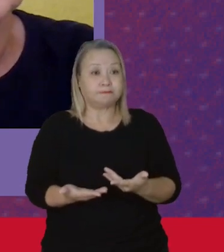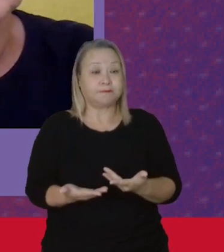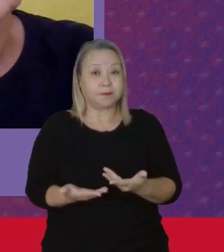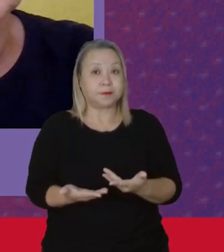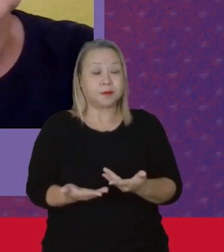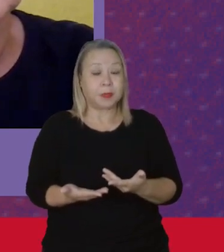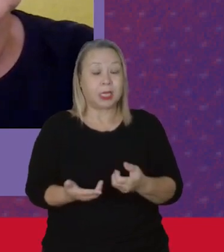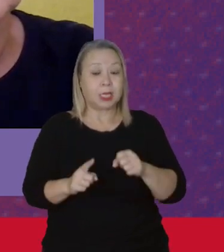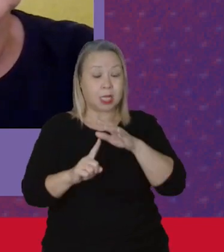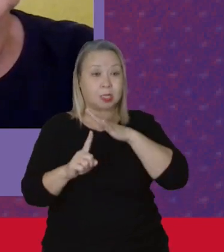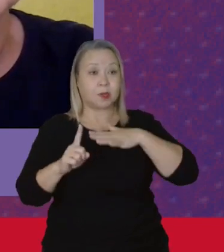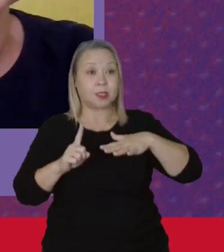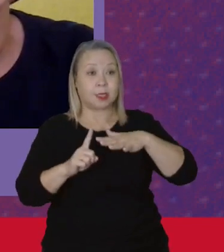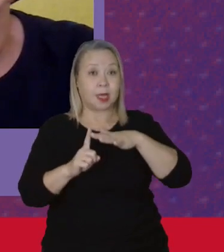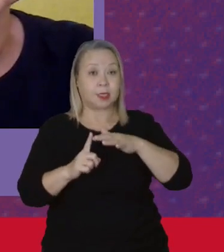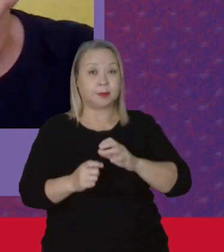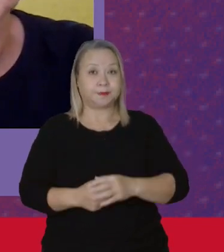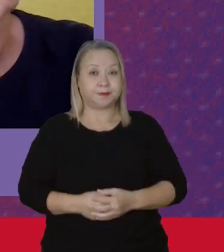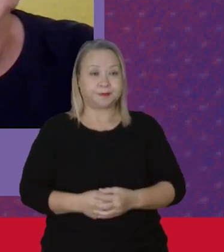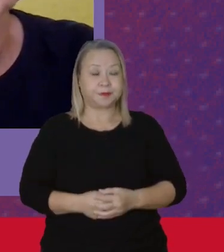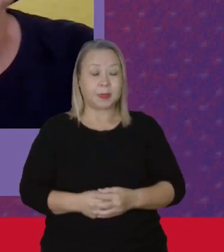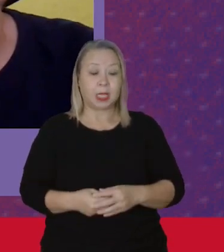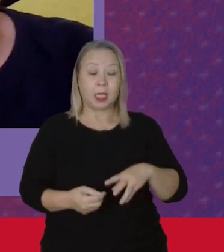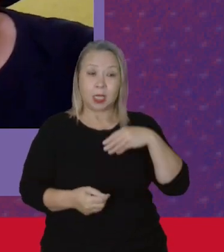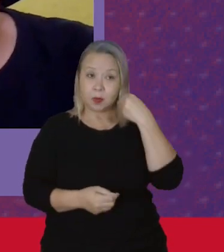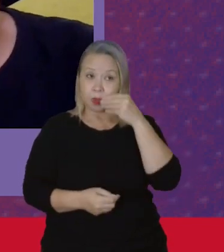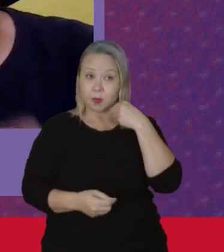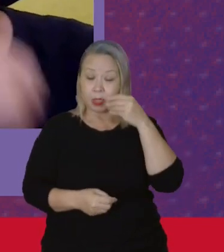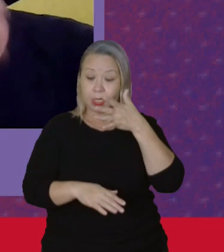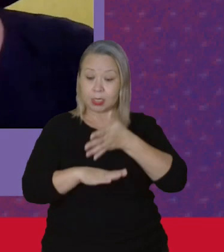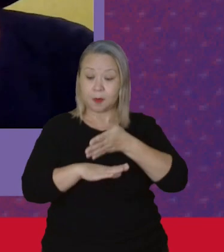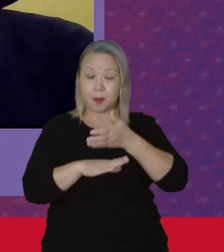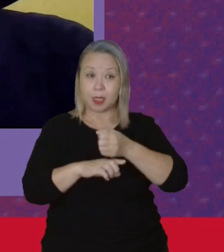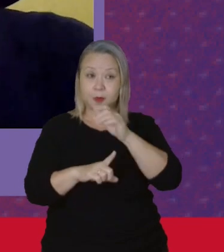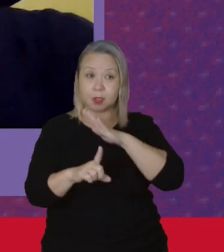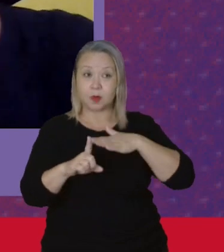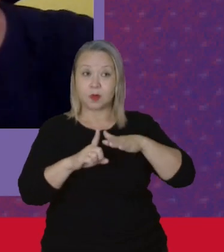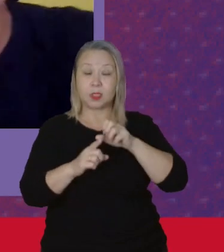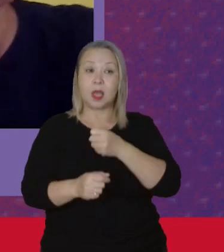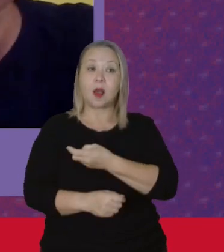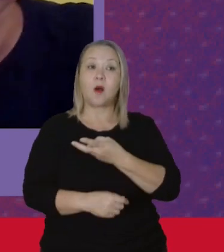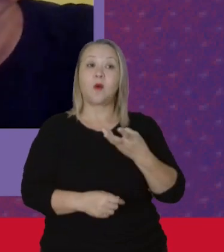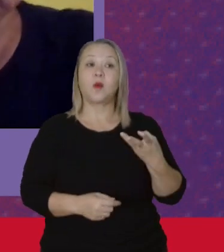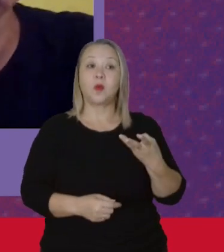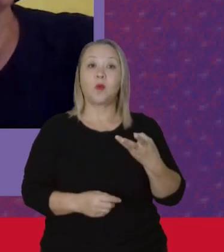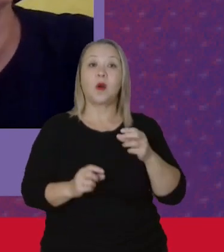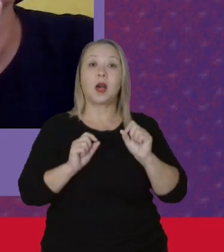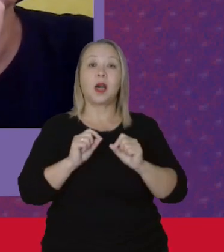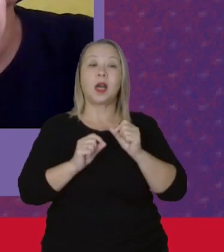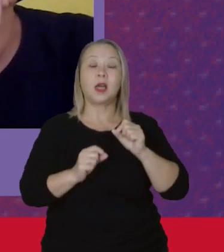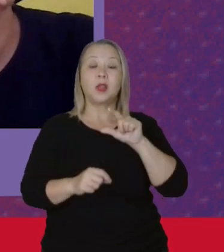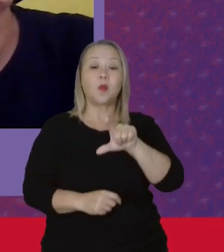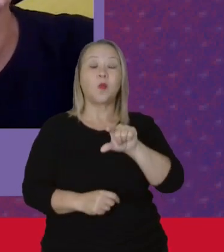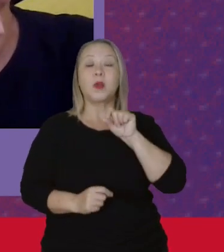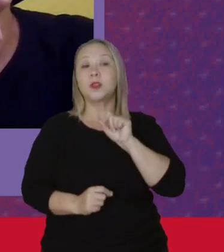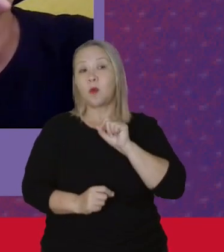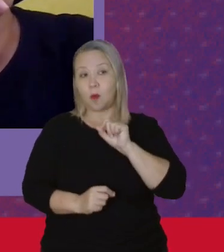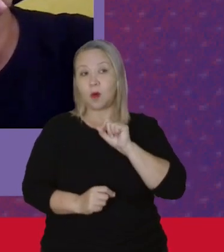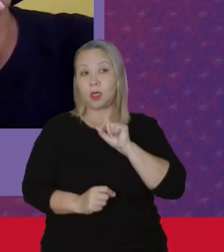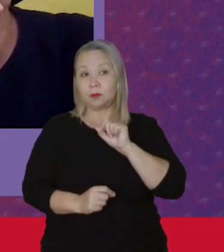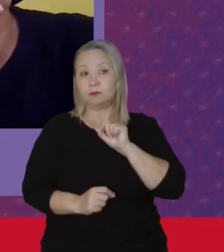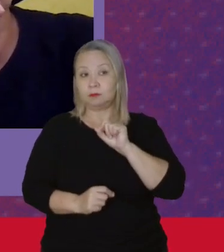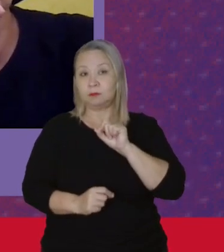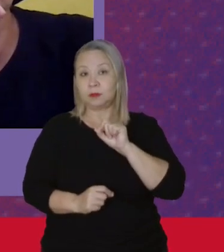na sociedade, né? Então, essa experiência da participação social enquanto uma alternativa a